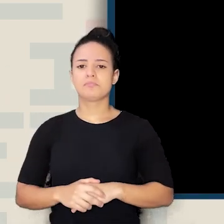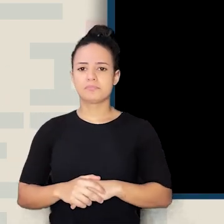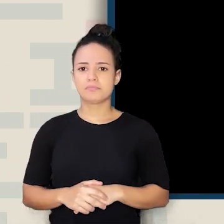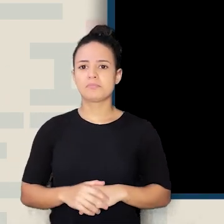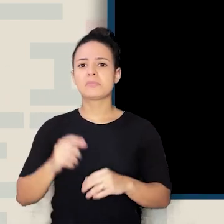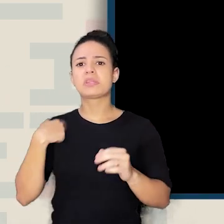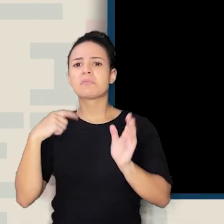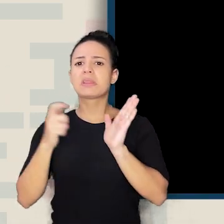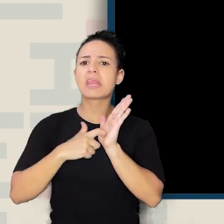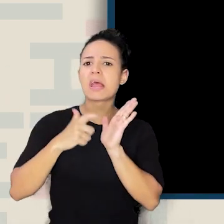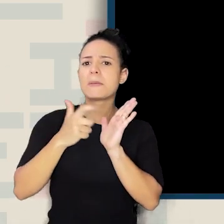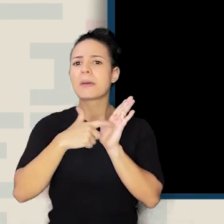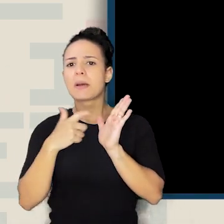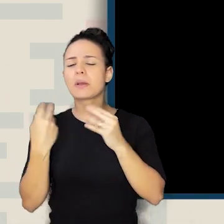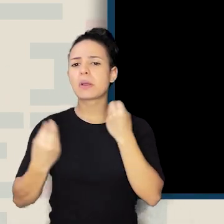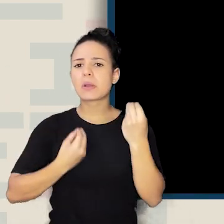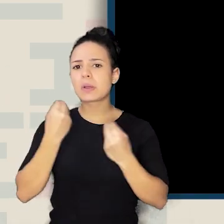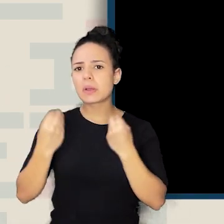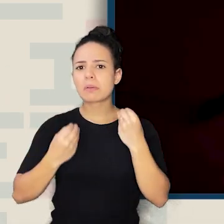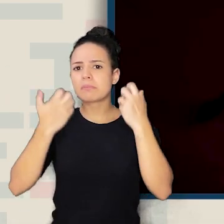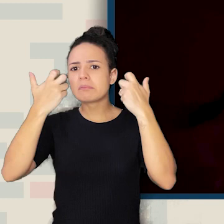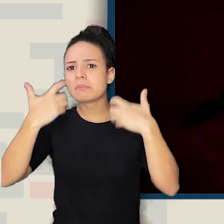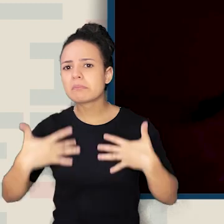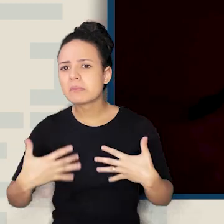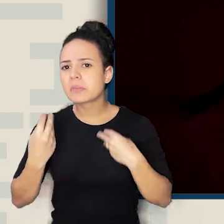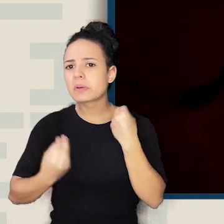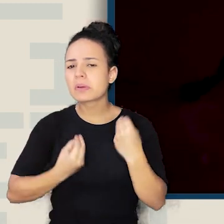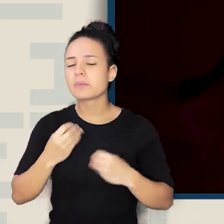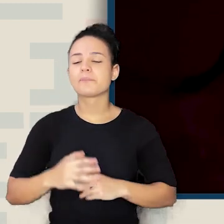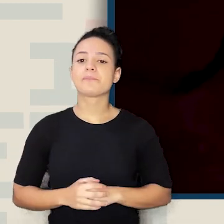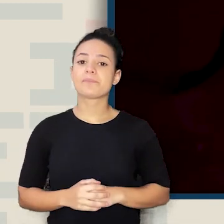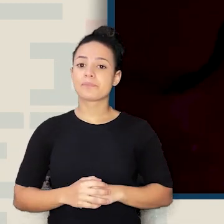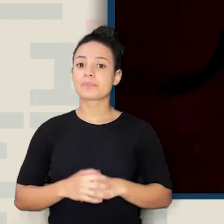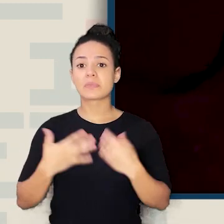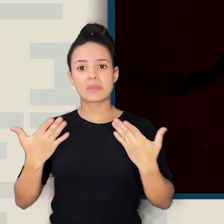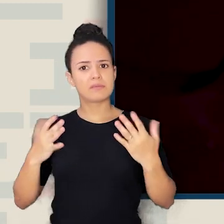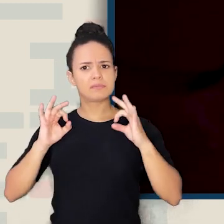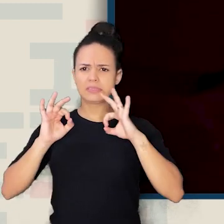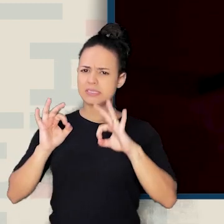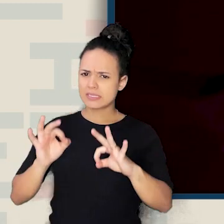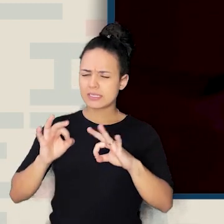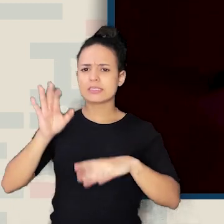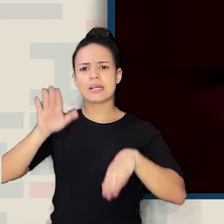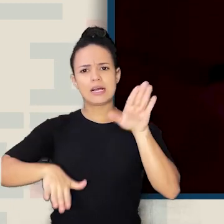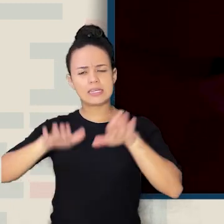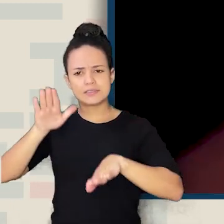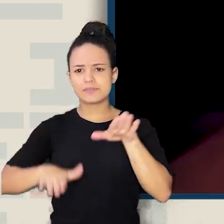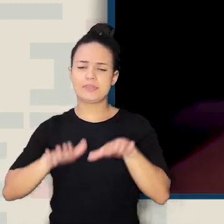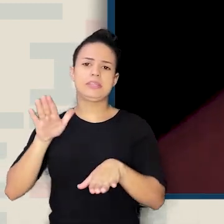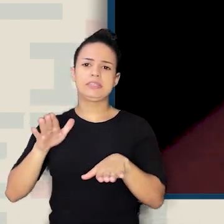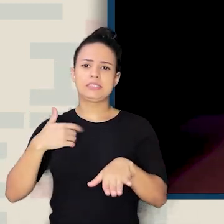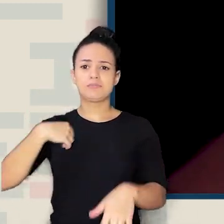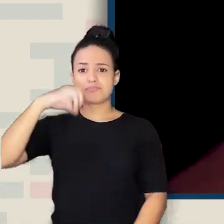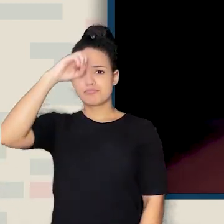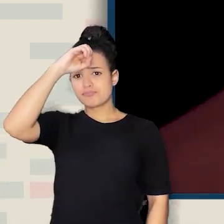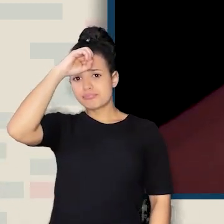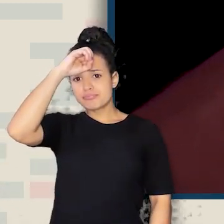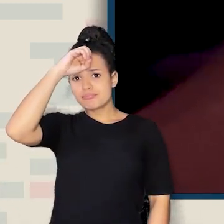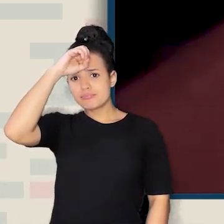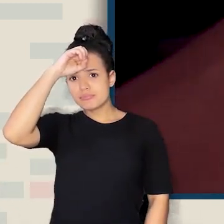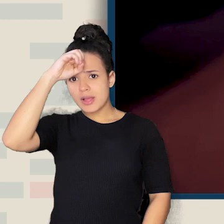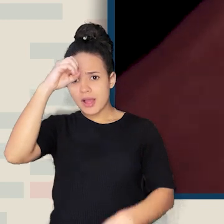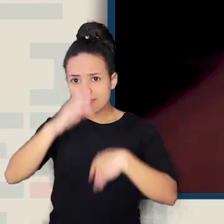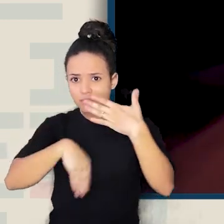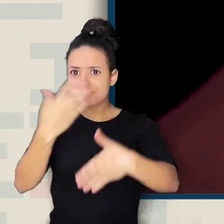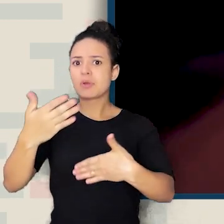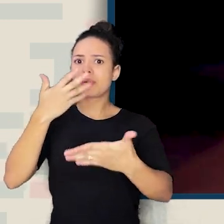mudança de comportamento, autoestima? Como é que você pode escrever um pouco pra gente? Assim? Cara, com certeza. Às vezes chega cru